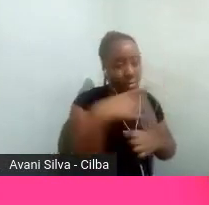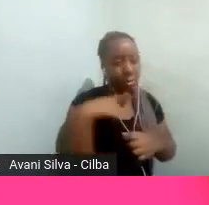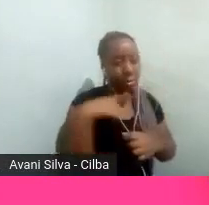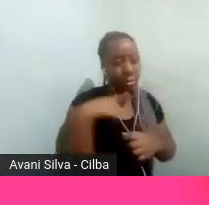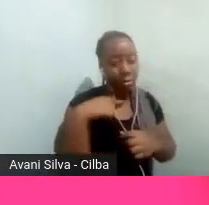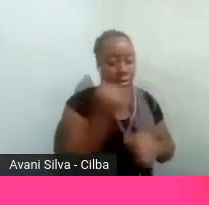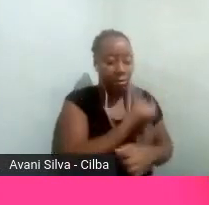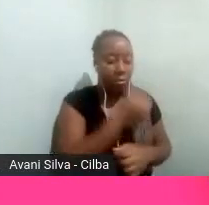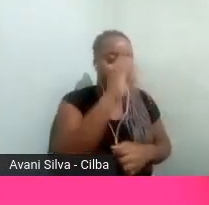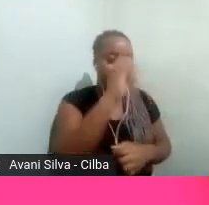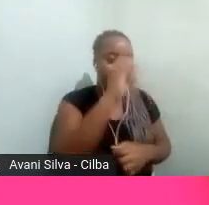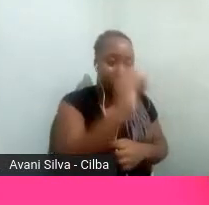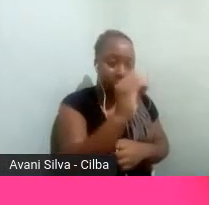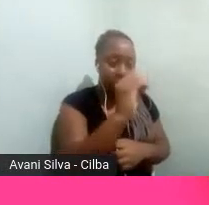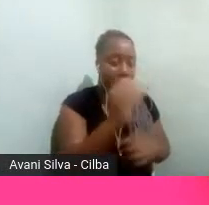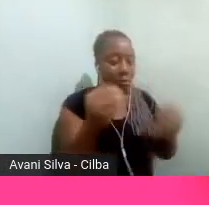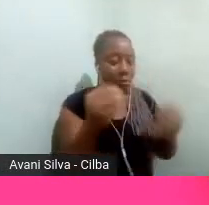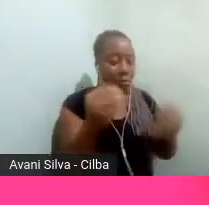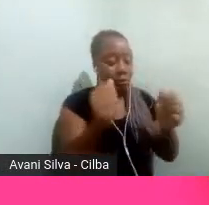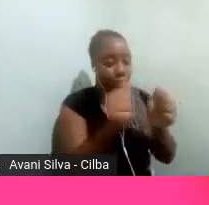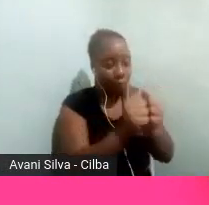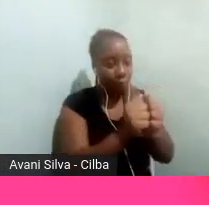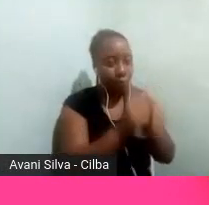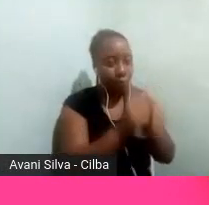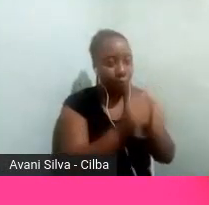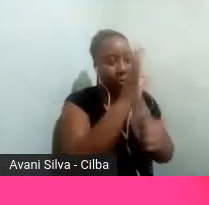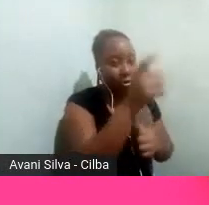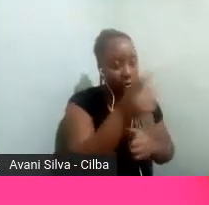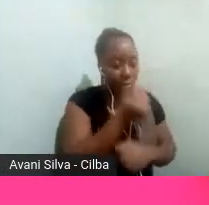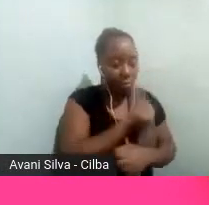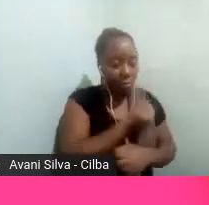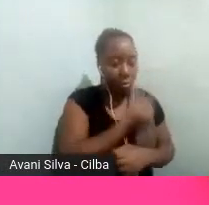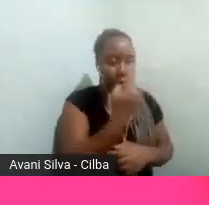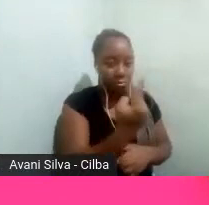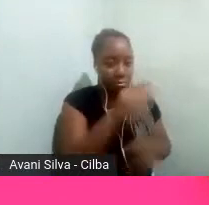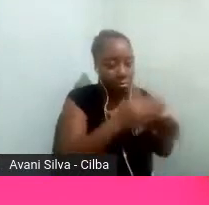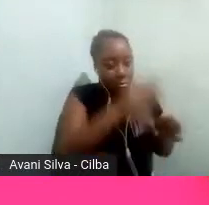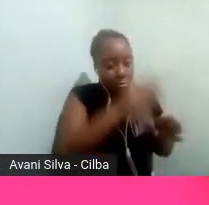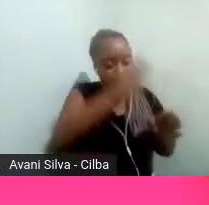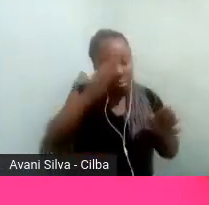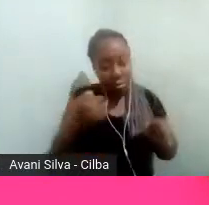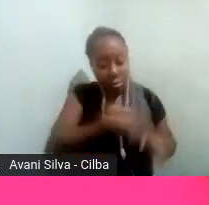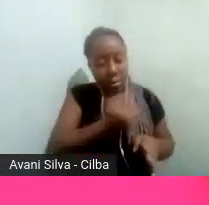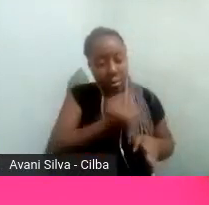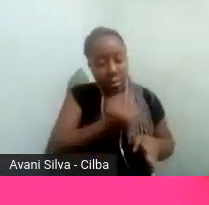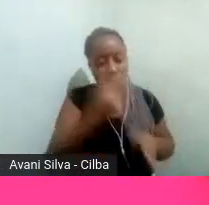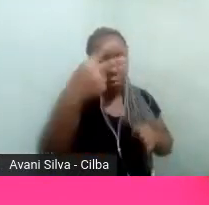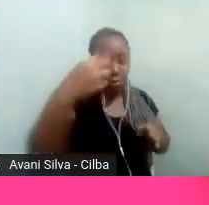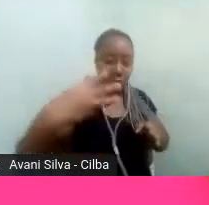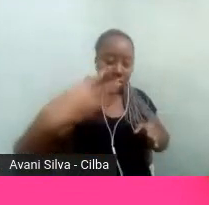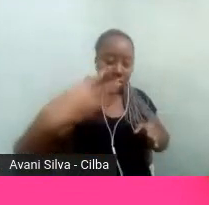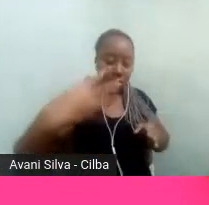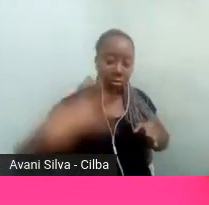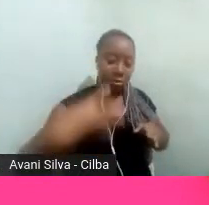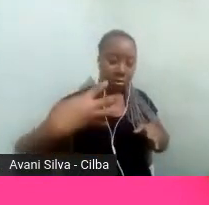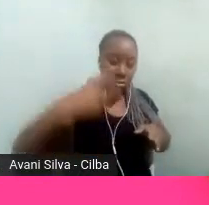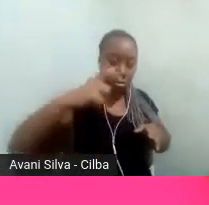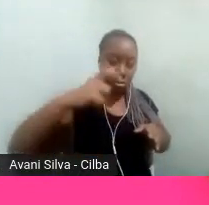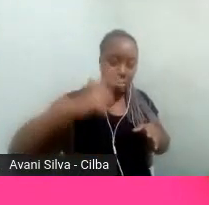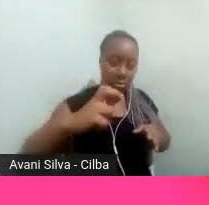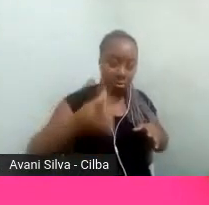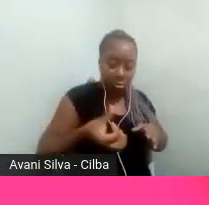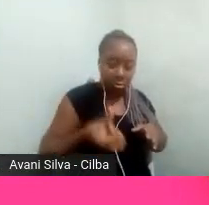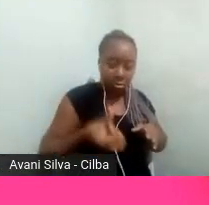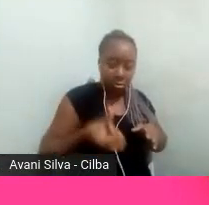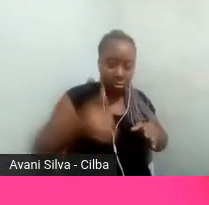junto com o TX tem o número 1, aí do lado vem número 2, número 3, número 4, número 5, 6,